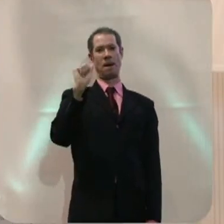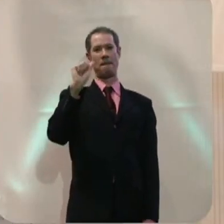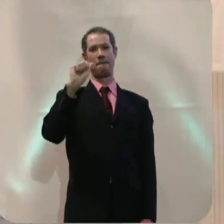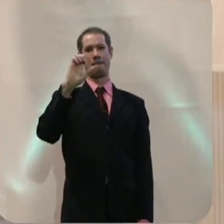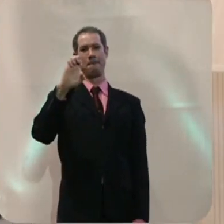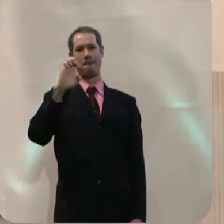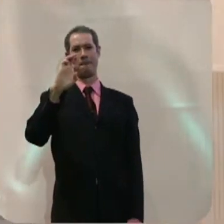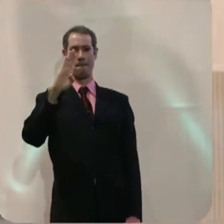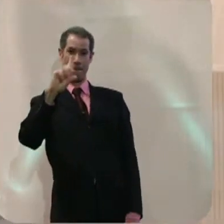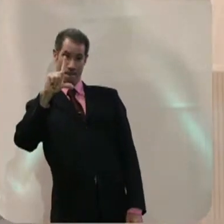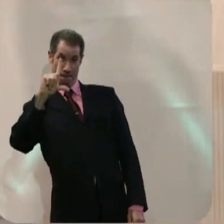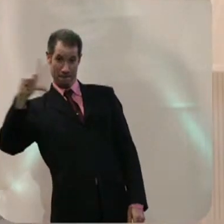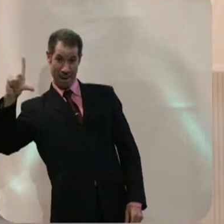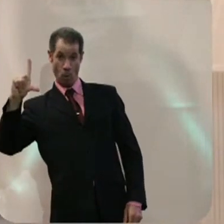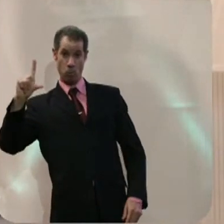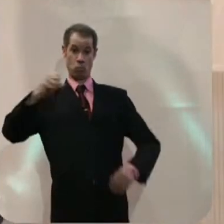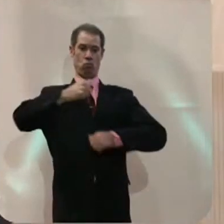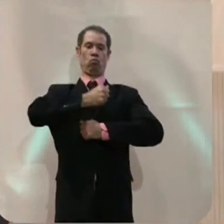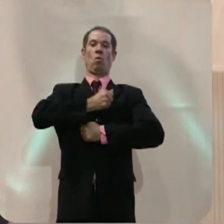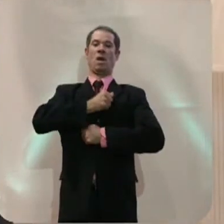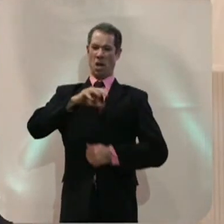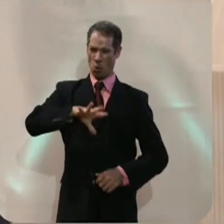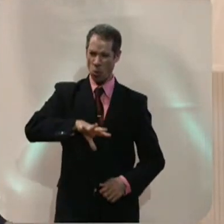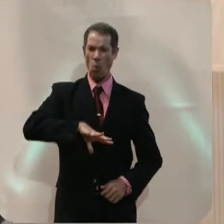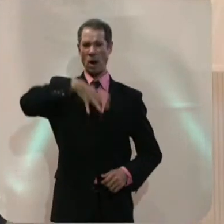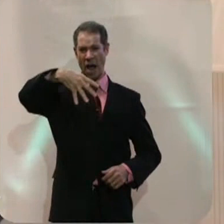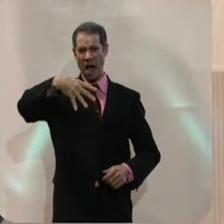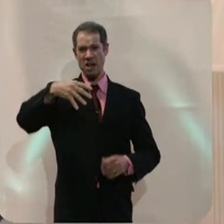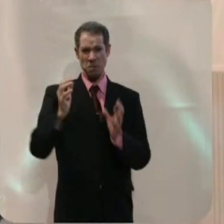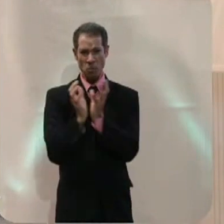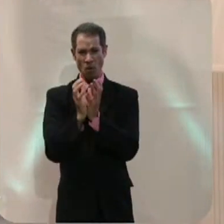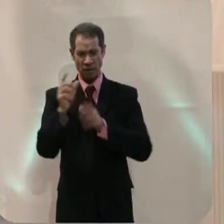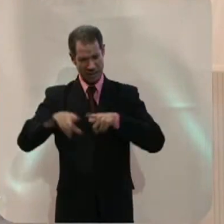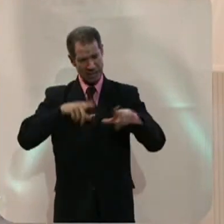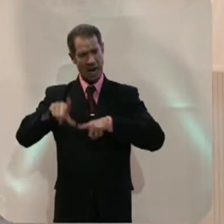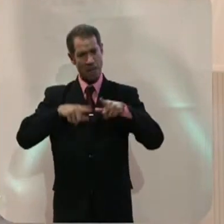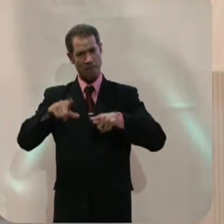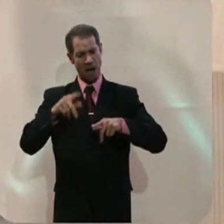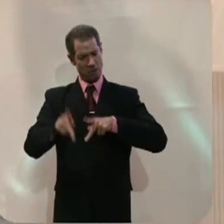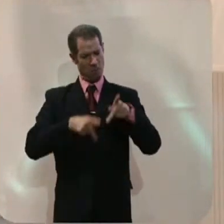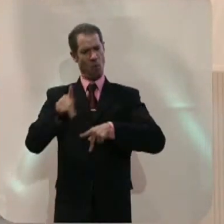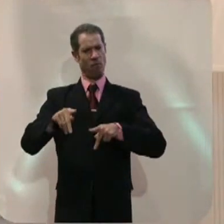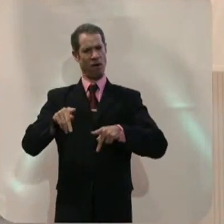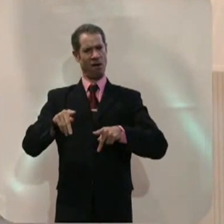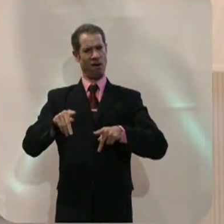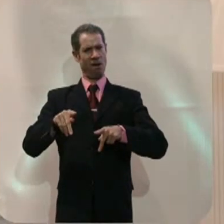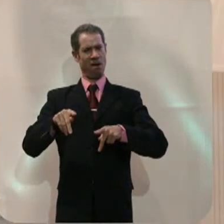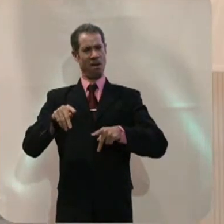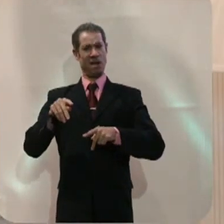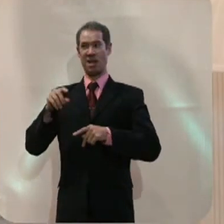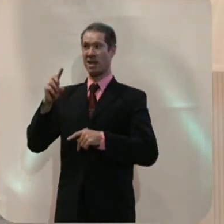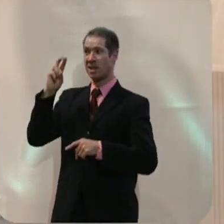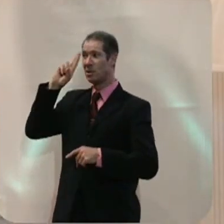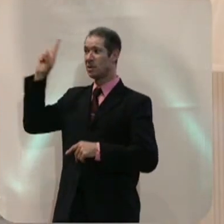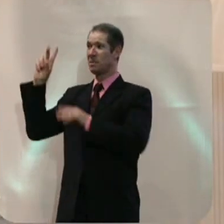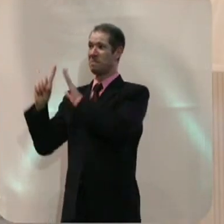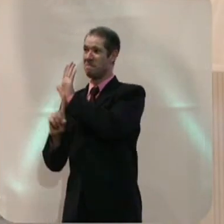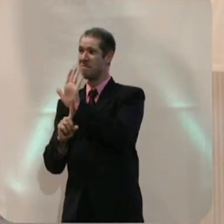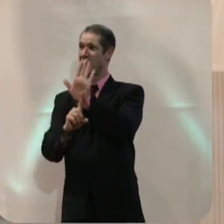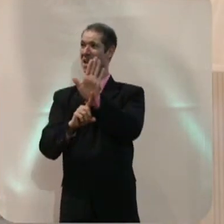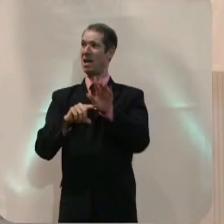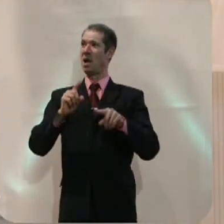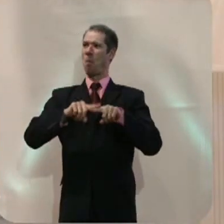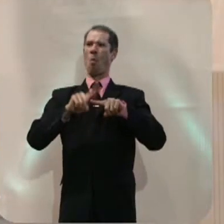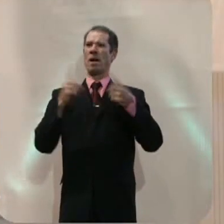sacerdote Josué, filho de Josadaque. Coragem, ao trabalho, ó povo da terra, declara o Senhor, porque